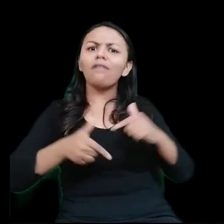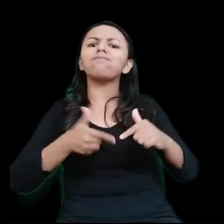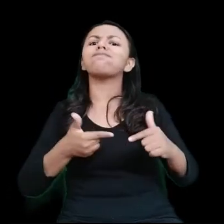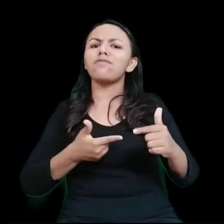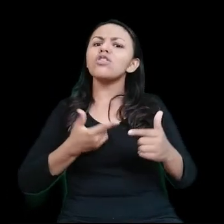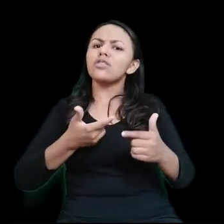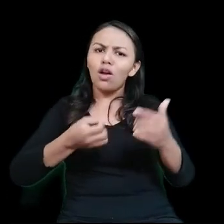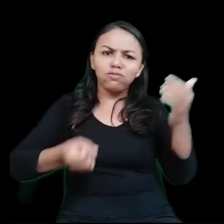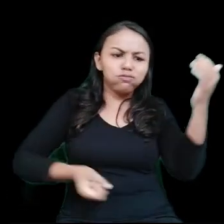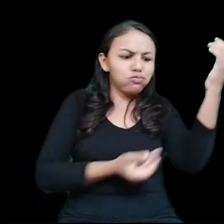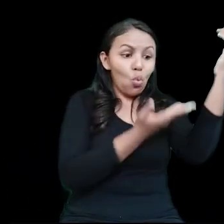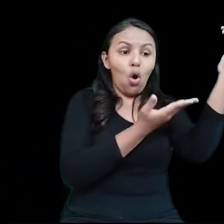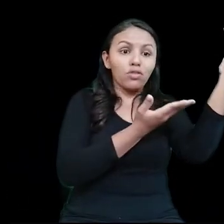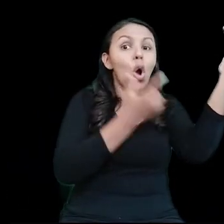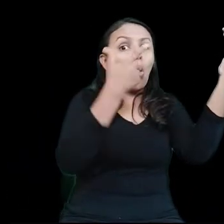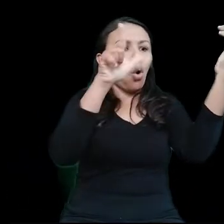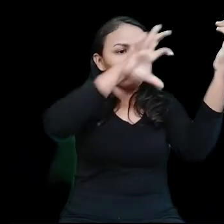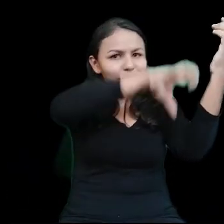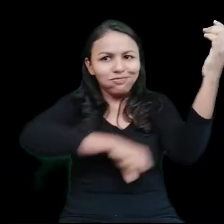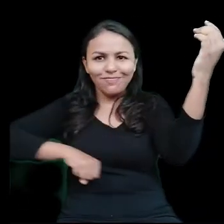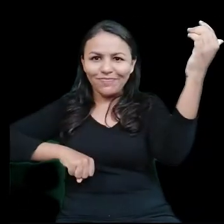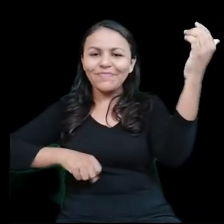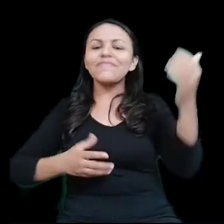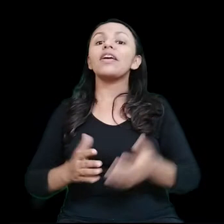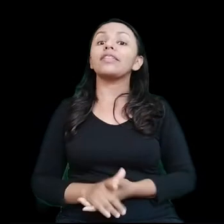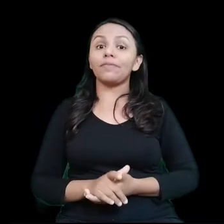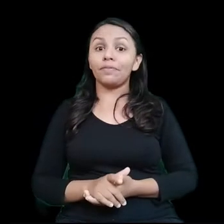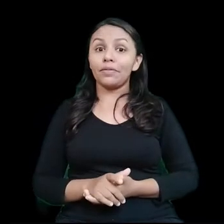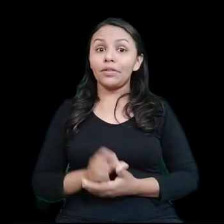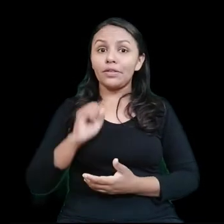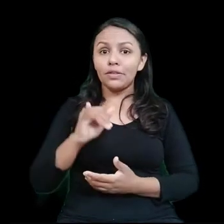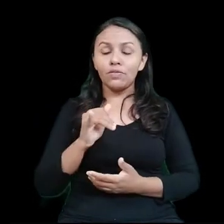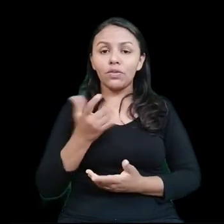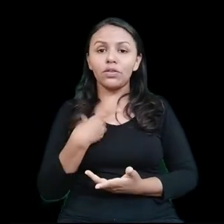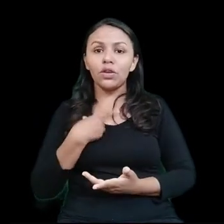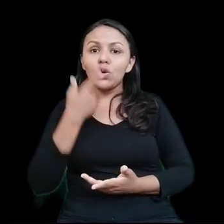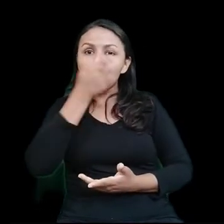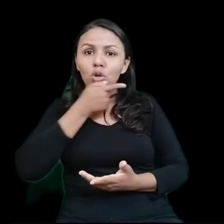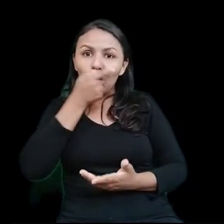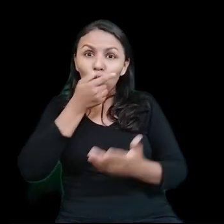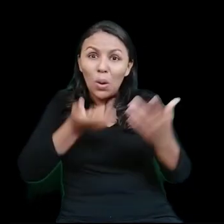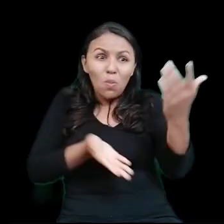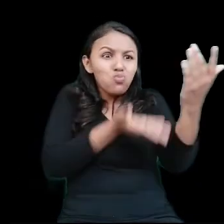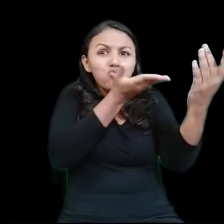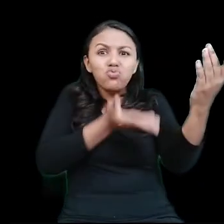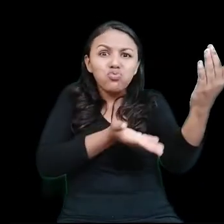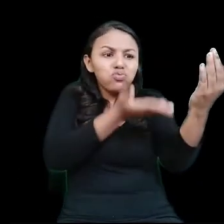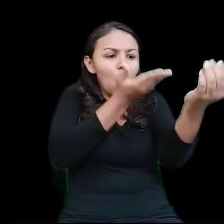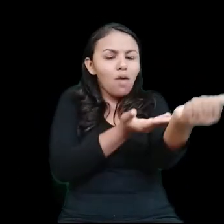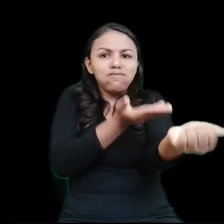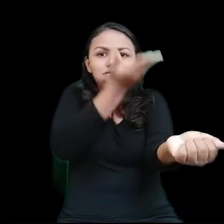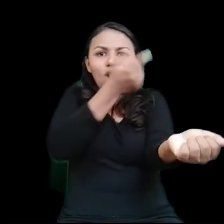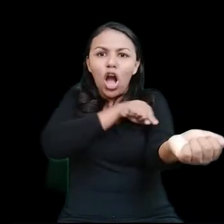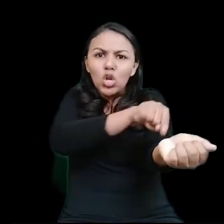fazendo atividades contrárias. Então você tem, quando eu faço variações de glicose para mais no